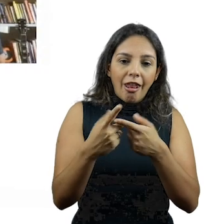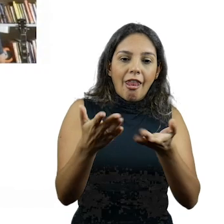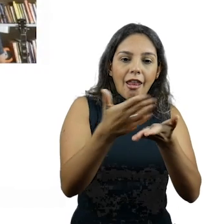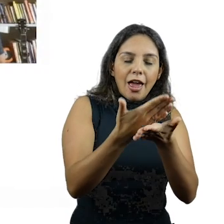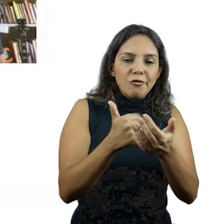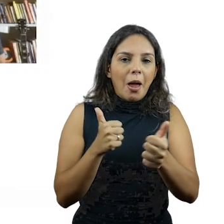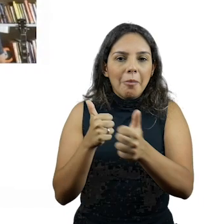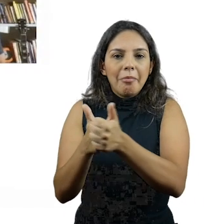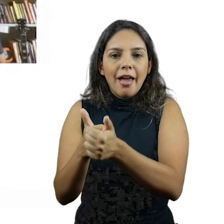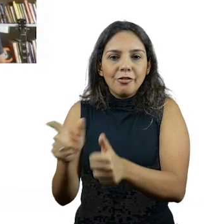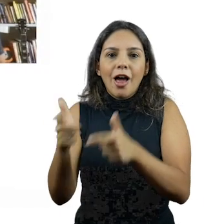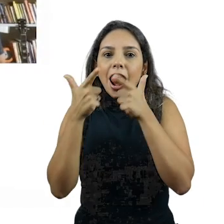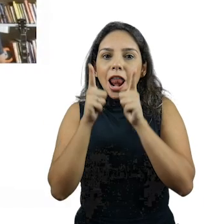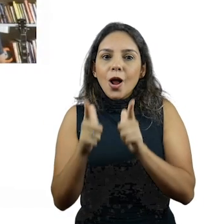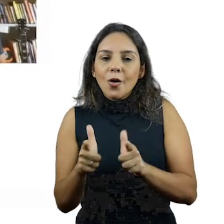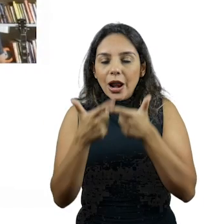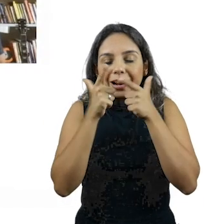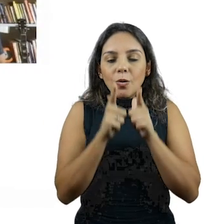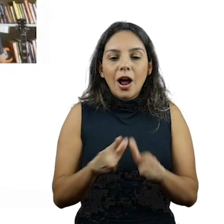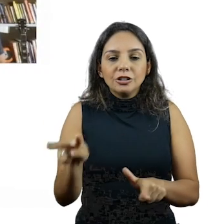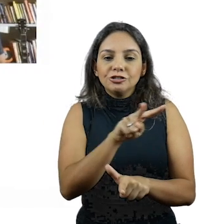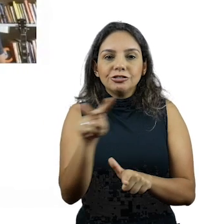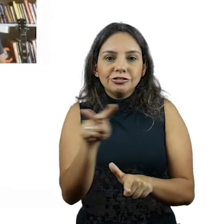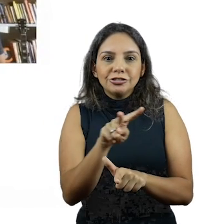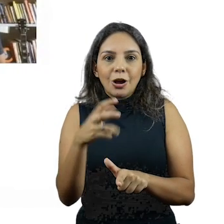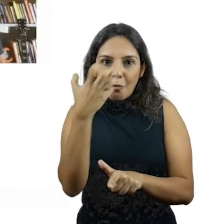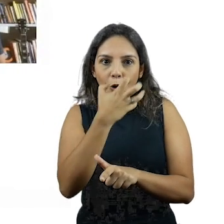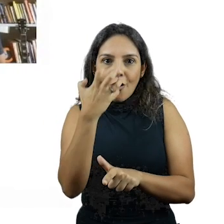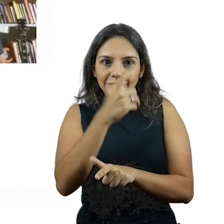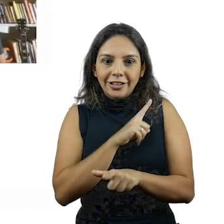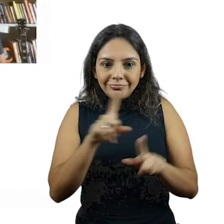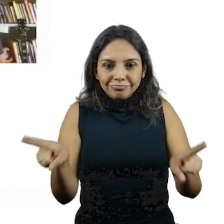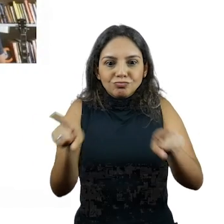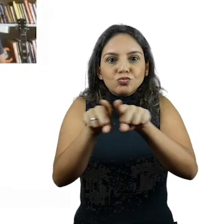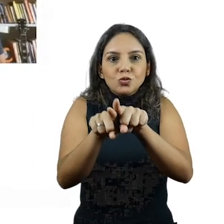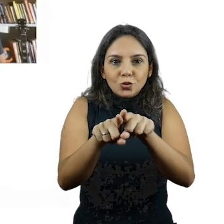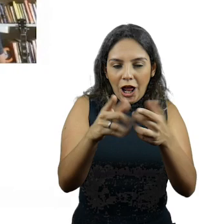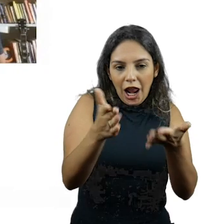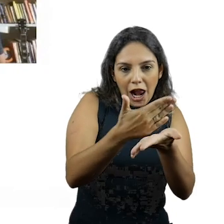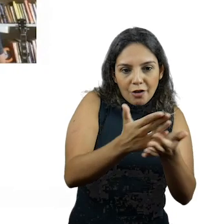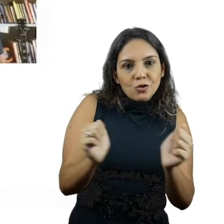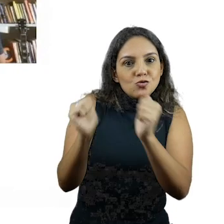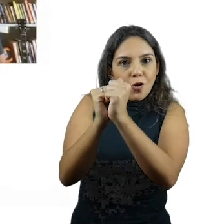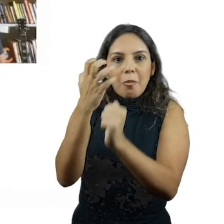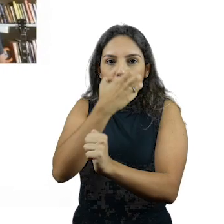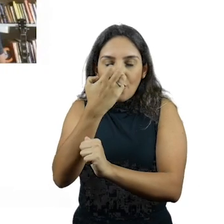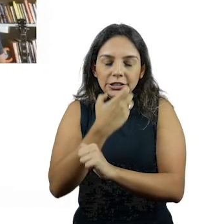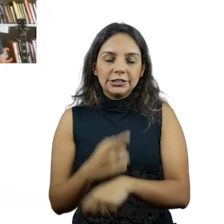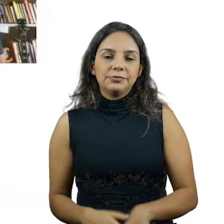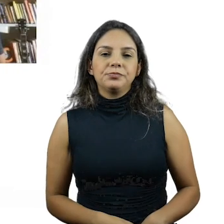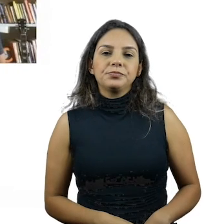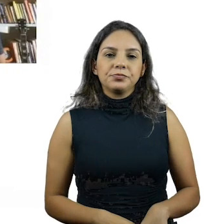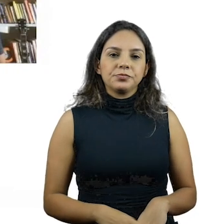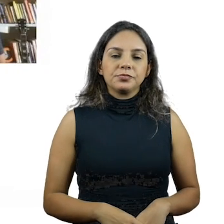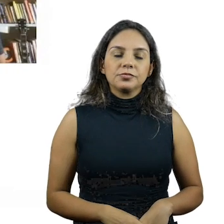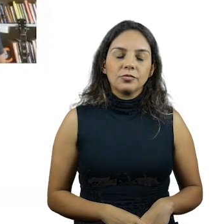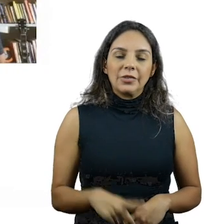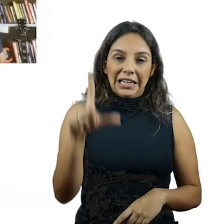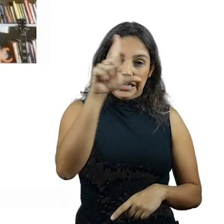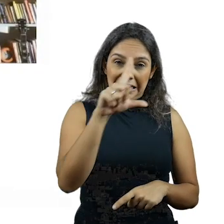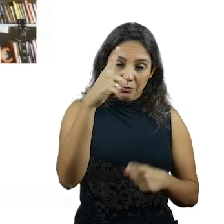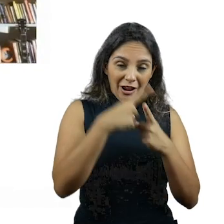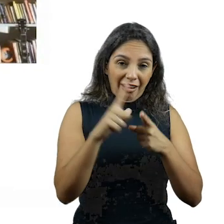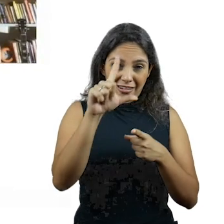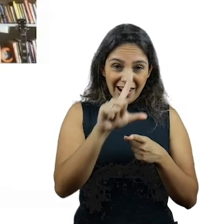mas em nenhum produto elas conseguem conviver de verdade. E geralmente até porque a literatura é